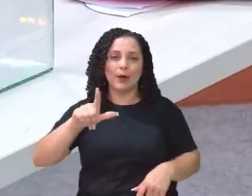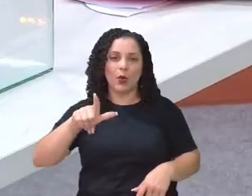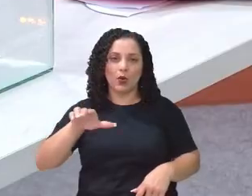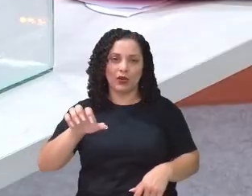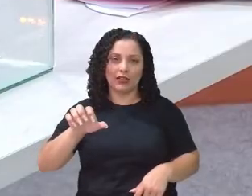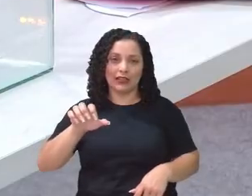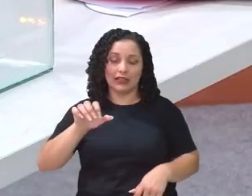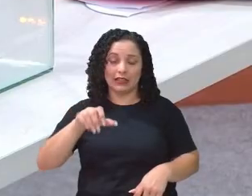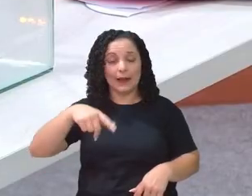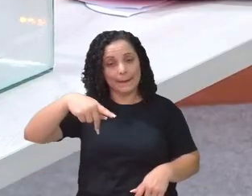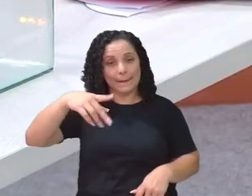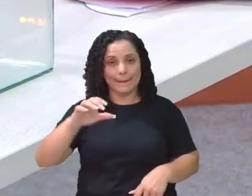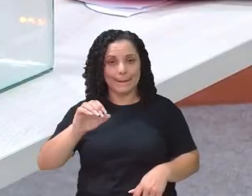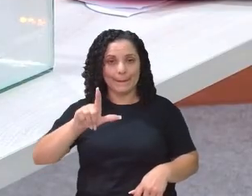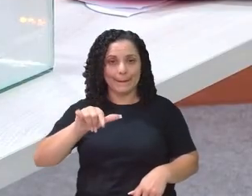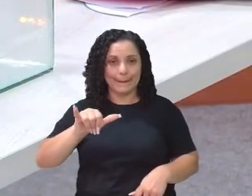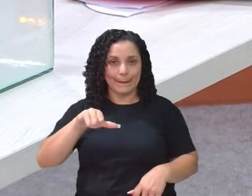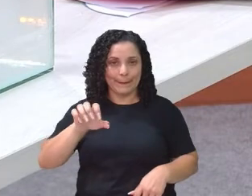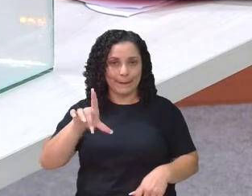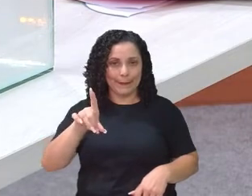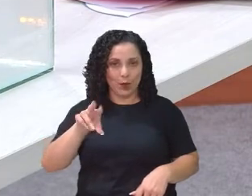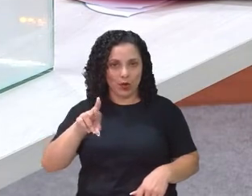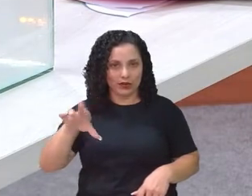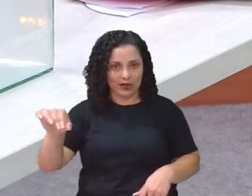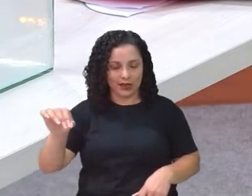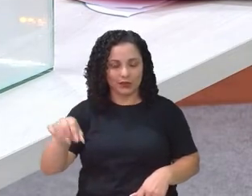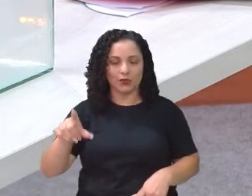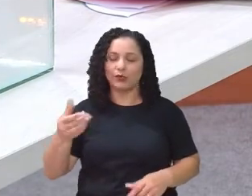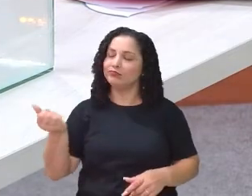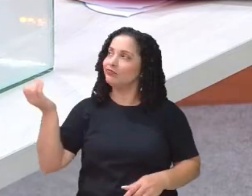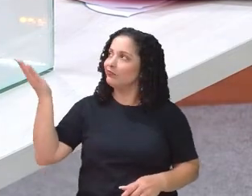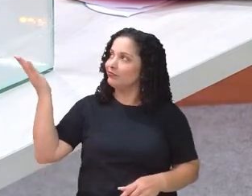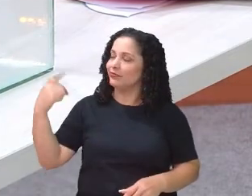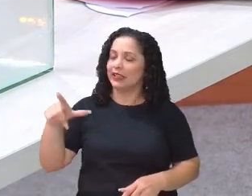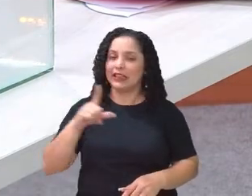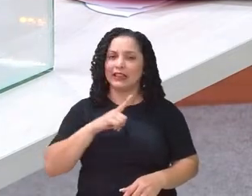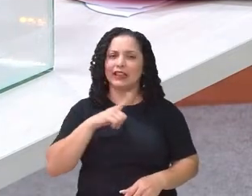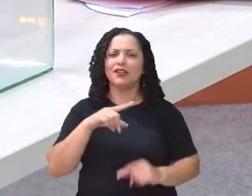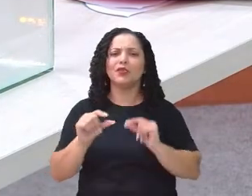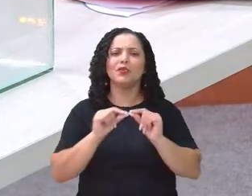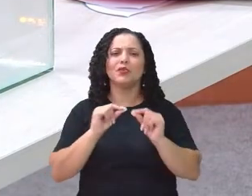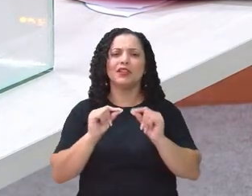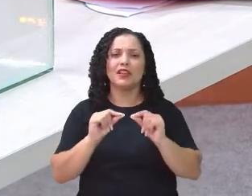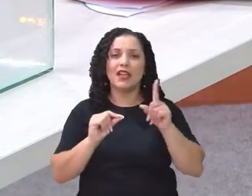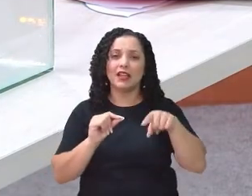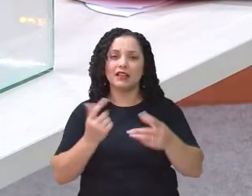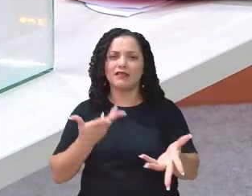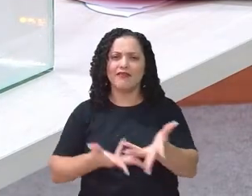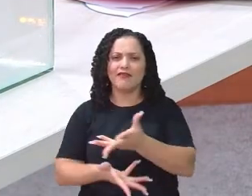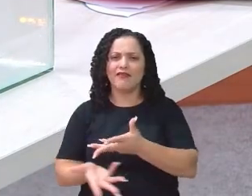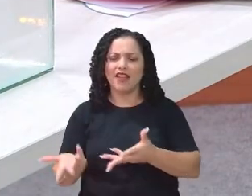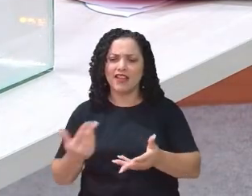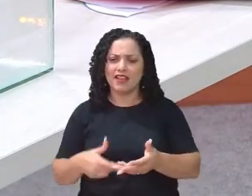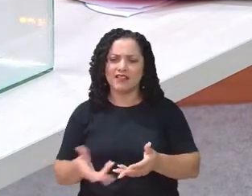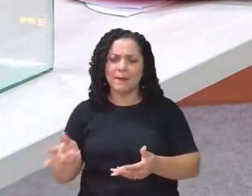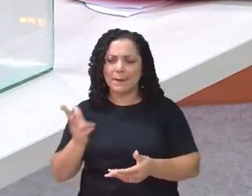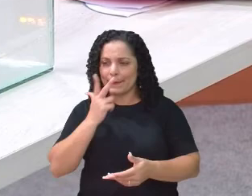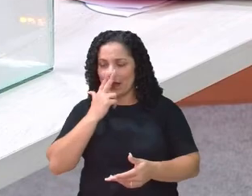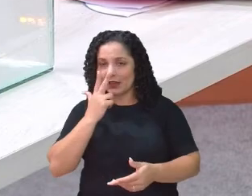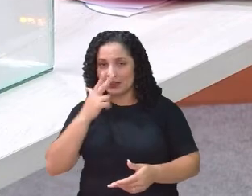certo? Esse poliedro aqui, ele tem, é chamado de um prisma, porque ele tem as bases